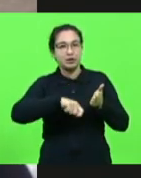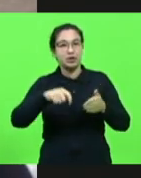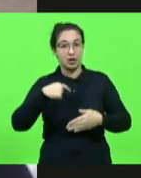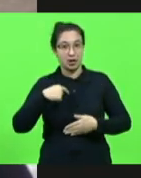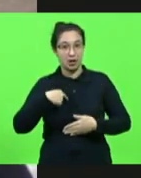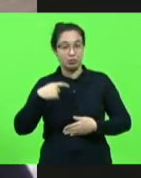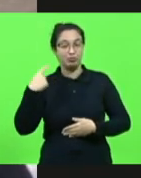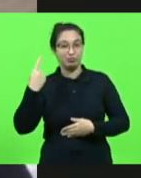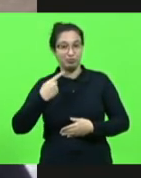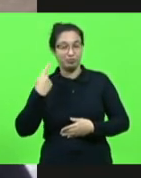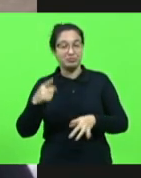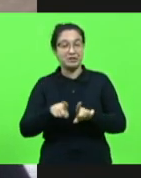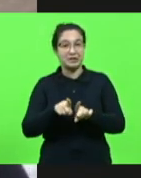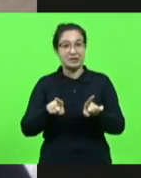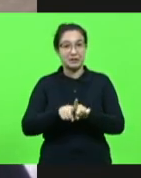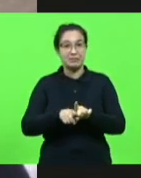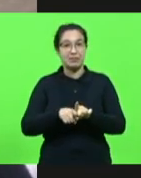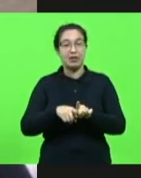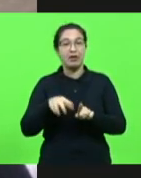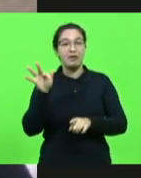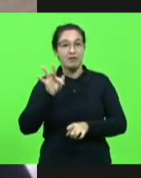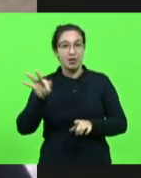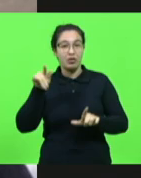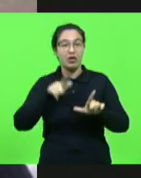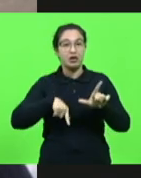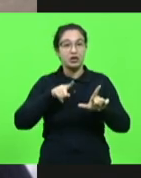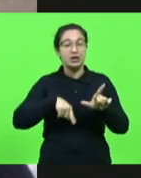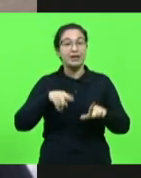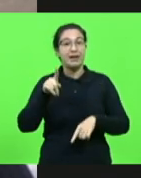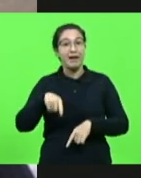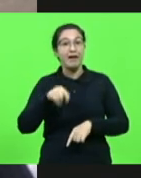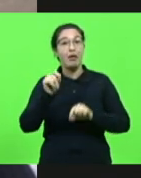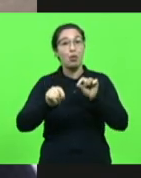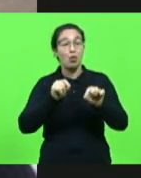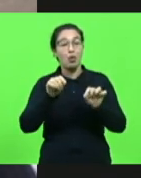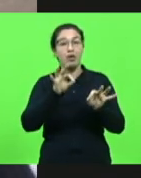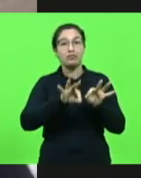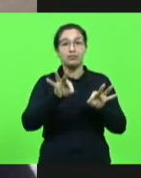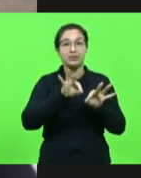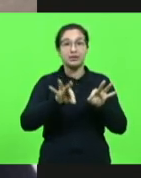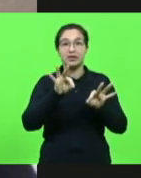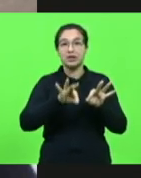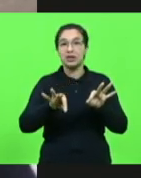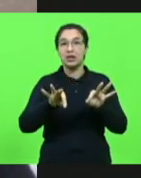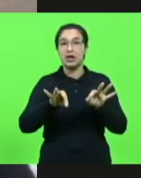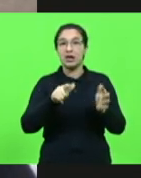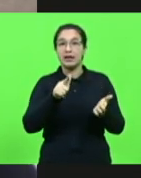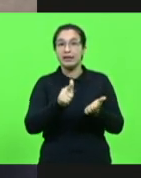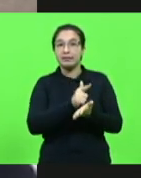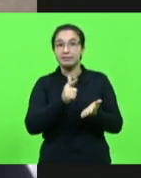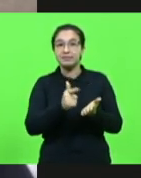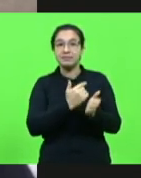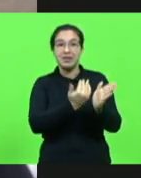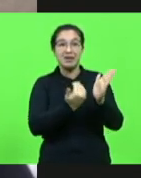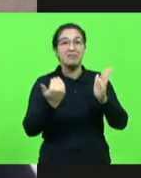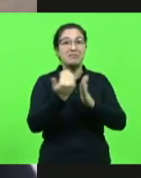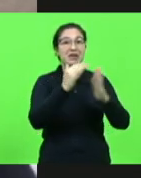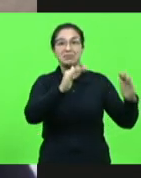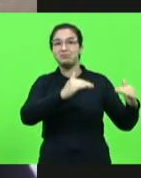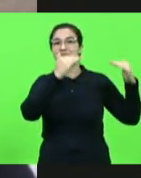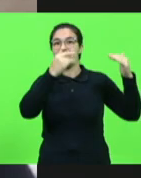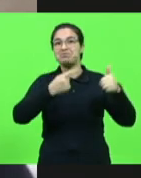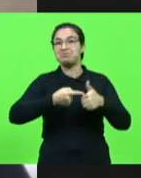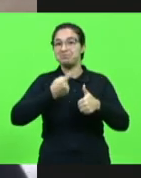a Academia Catarinense de Letras é a entidade literária máxima de Santa Catarina, com esse objetivo